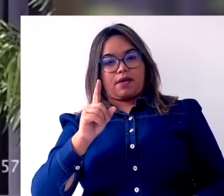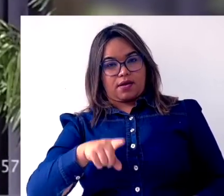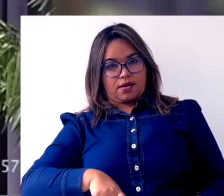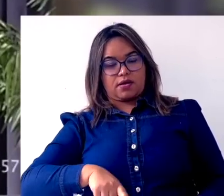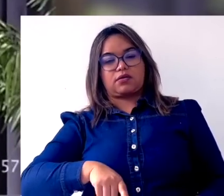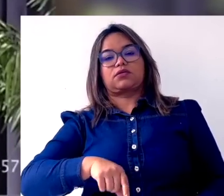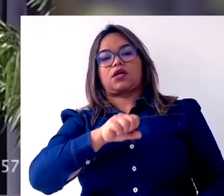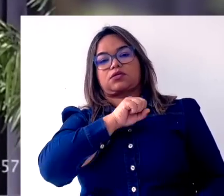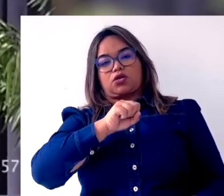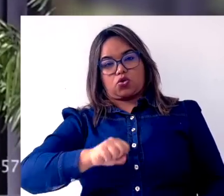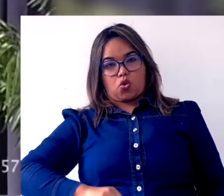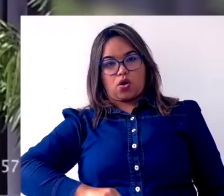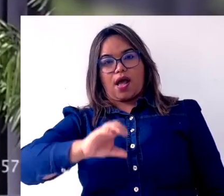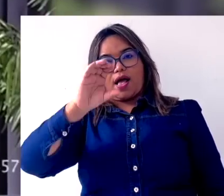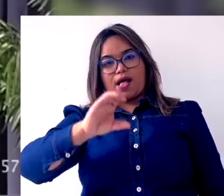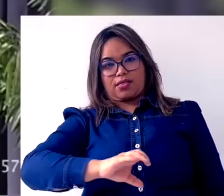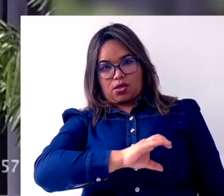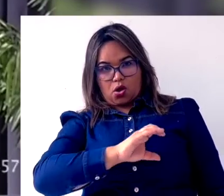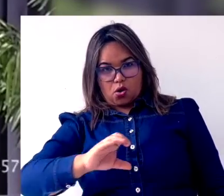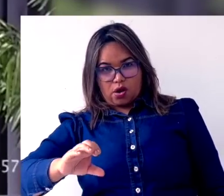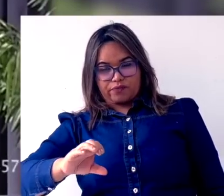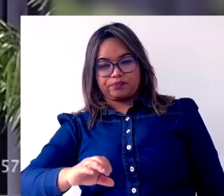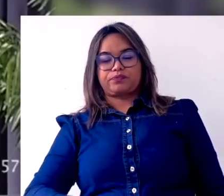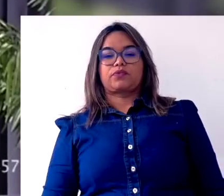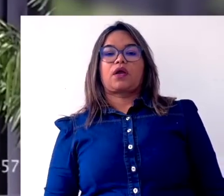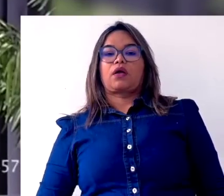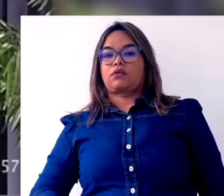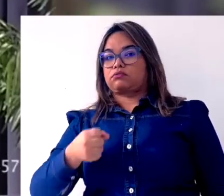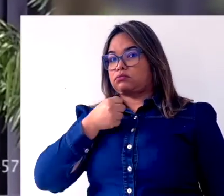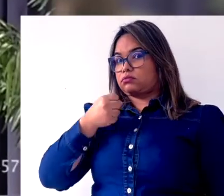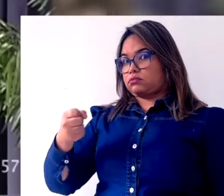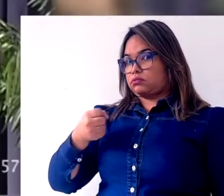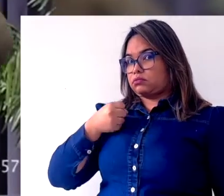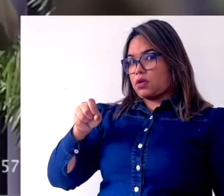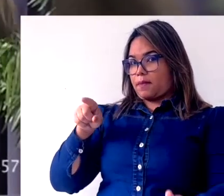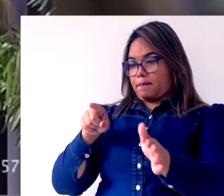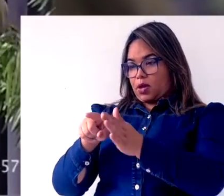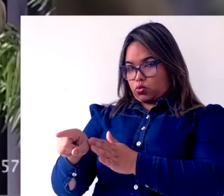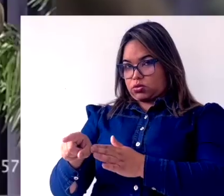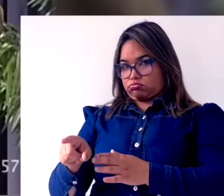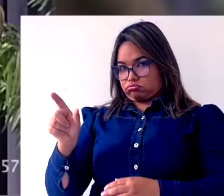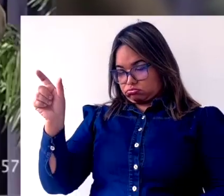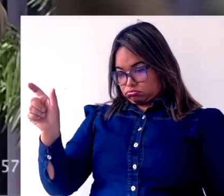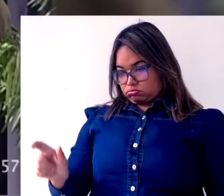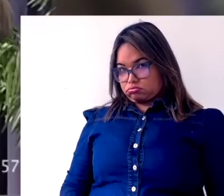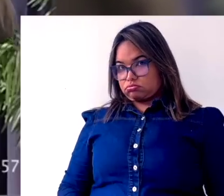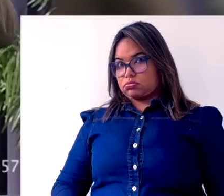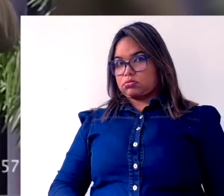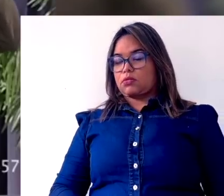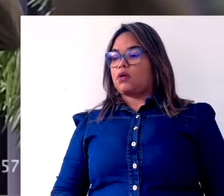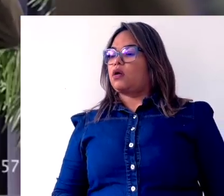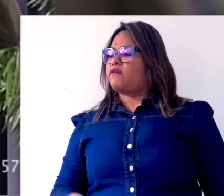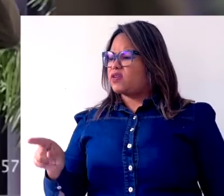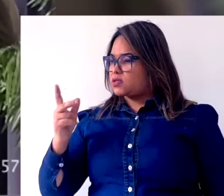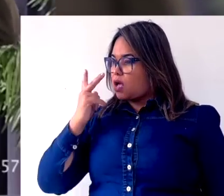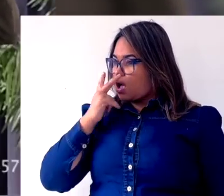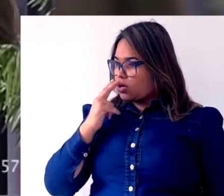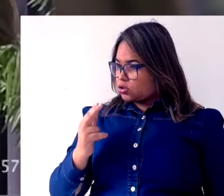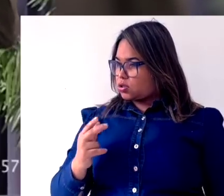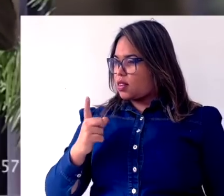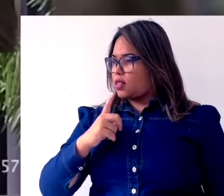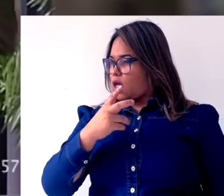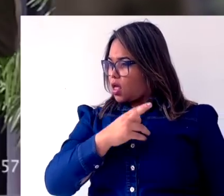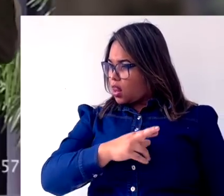o repórter então faz uma pergunta para o sacerdote católico. Você acha que tem alguma religião nessa música